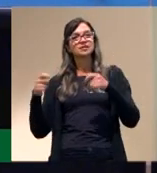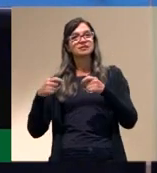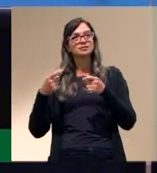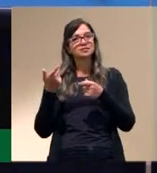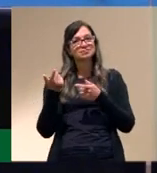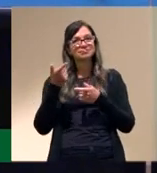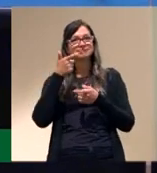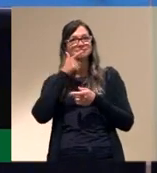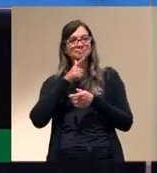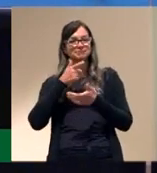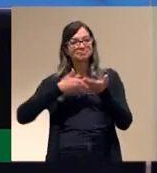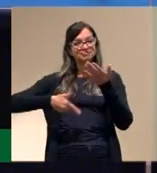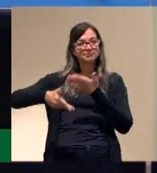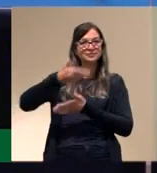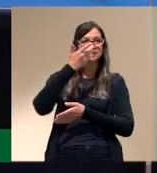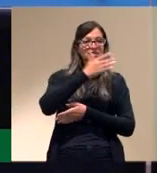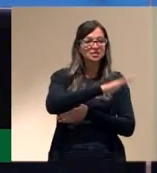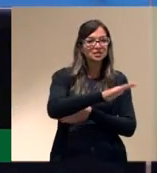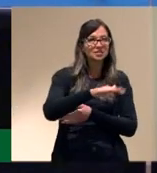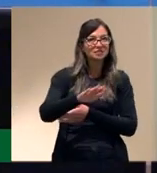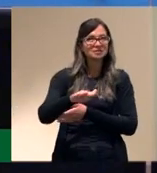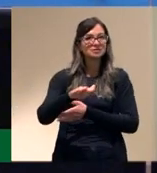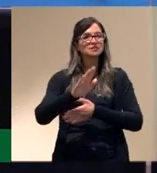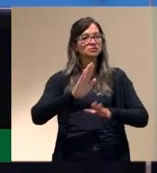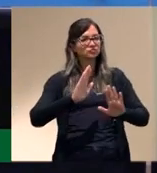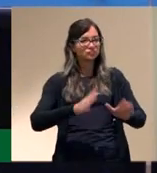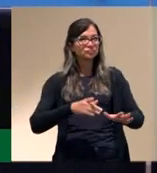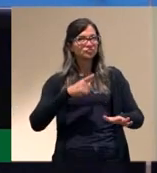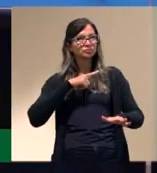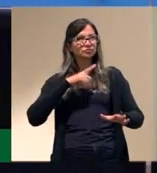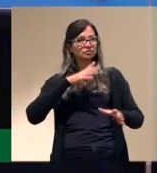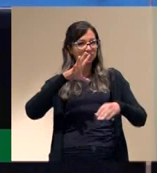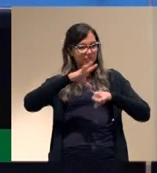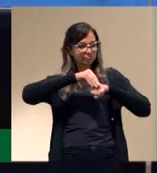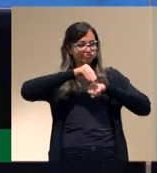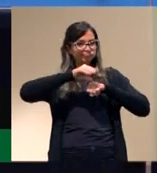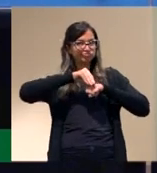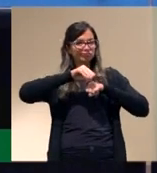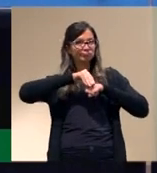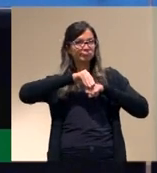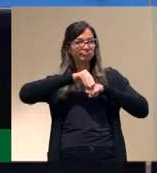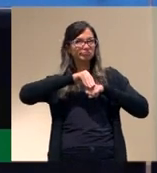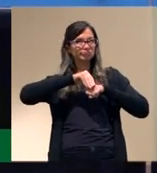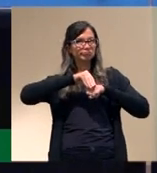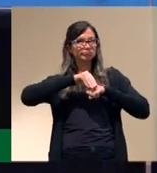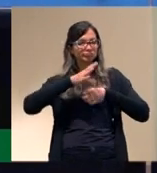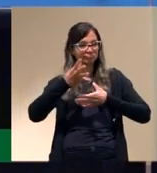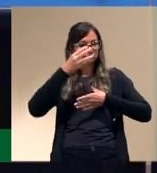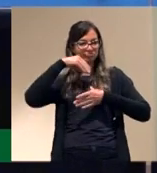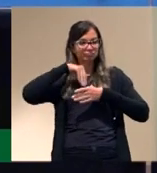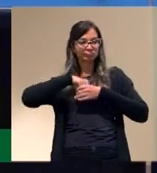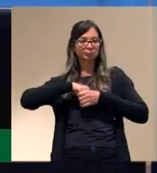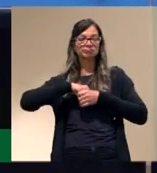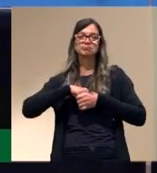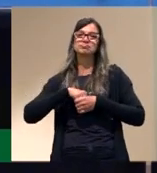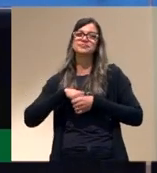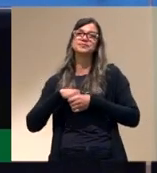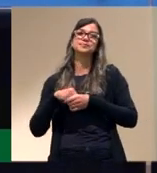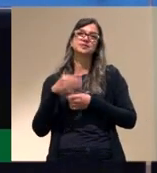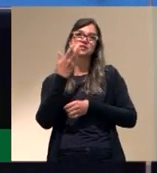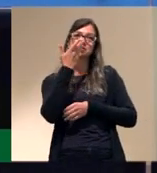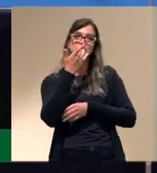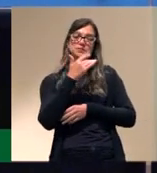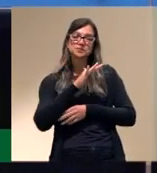uma concepção de criança subjacente aqui, que é a nossa criança